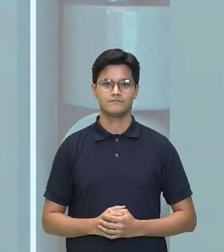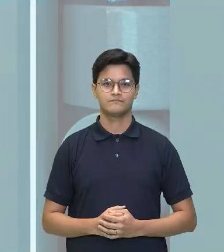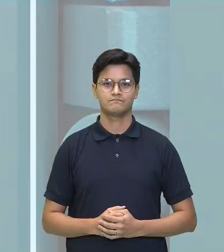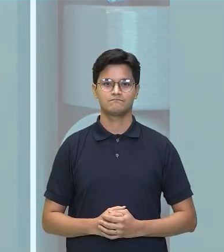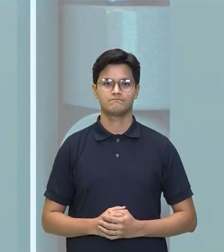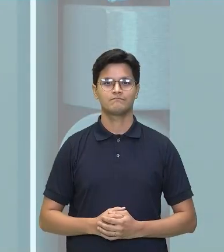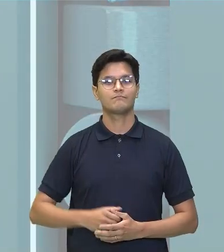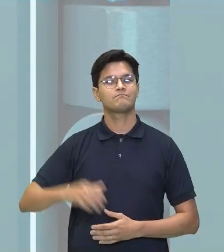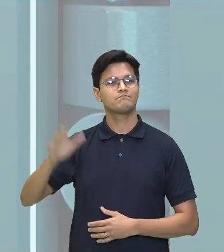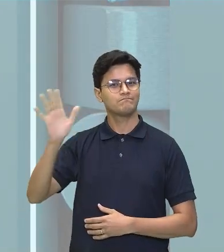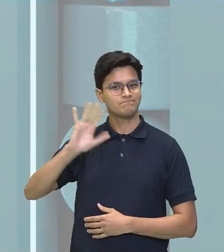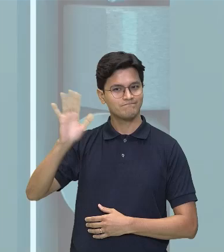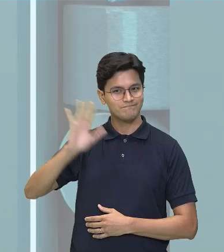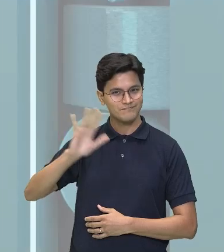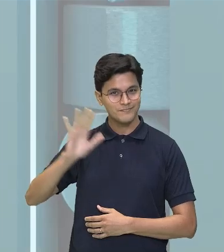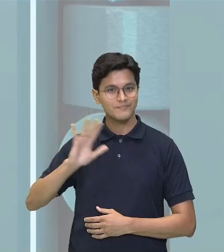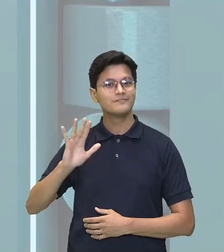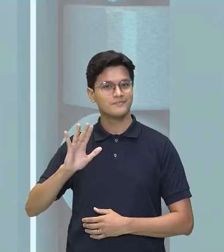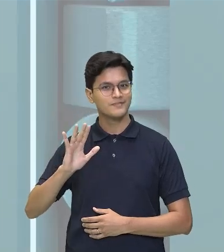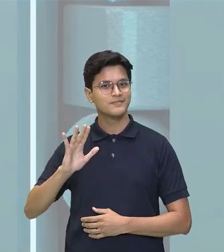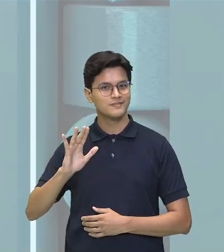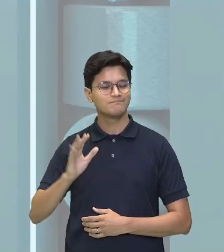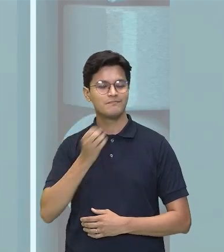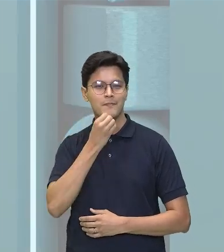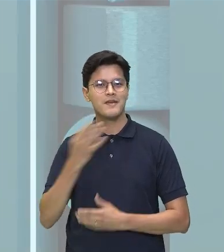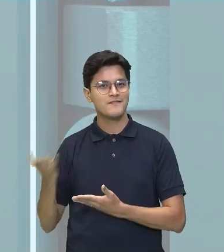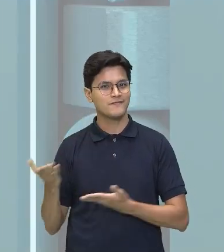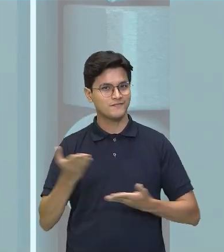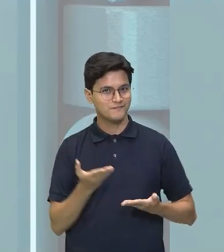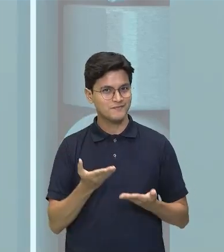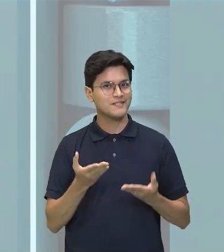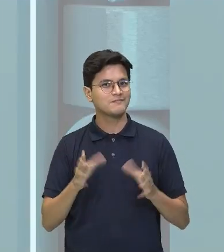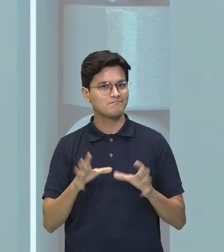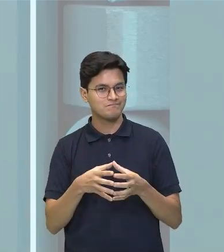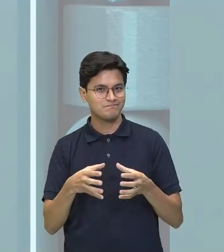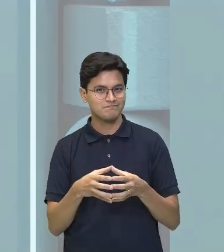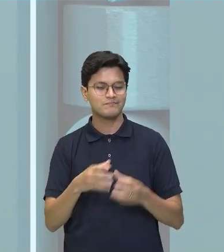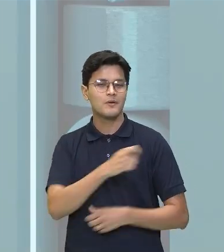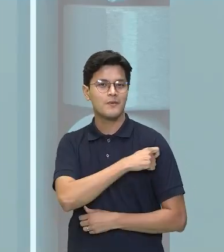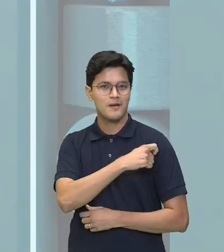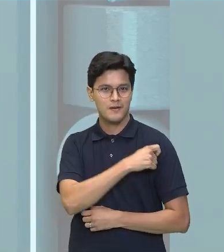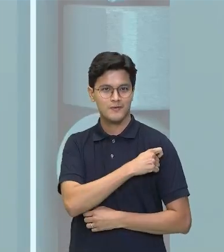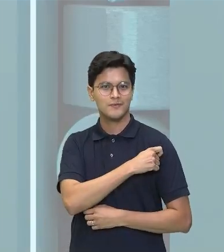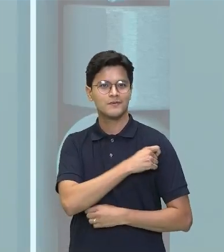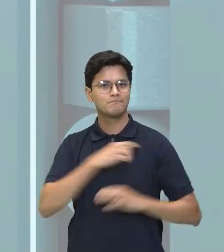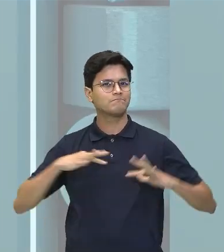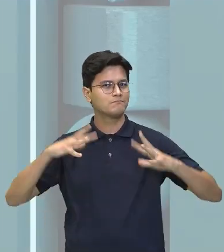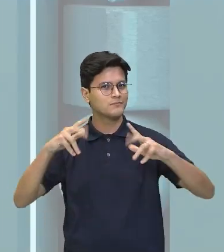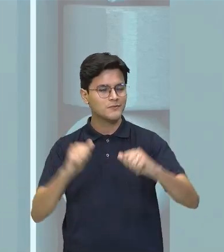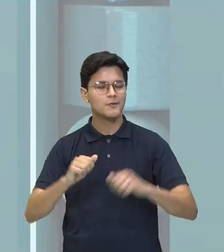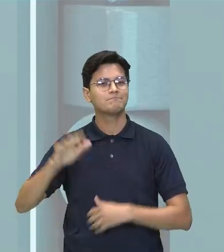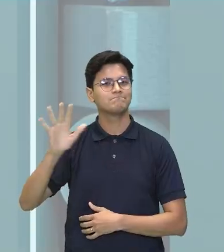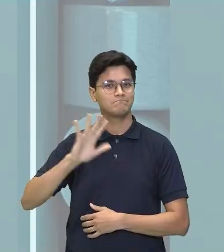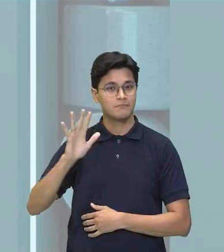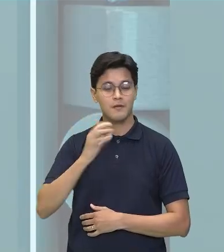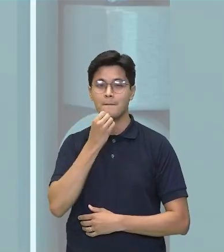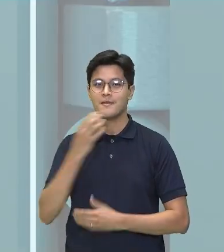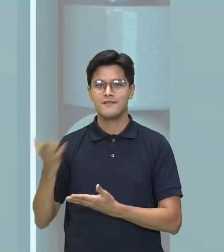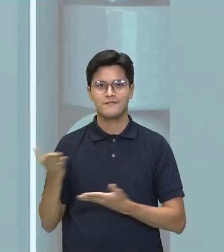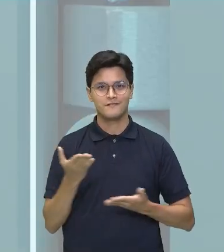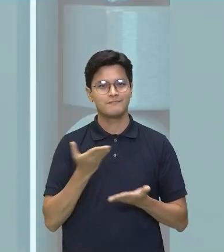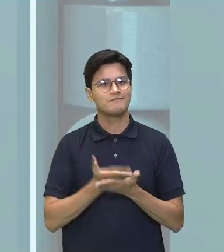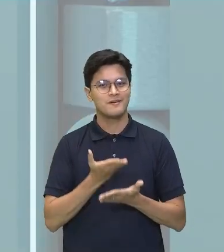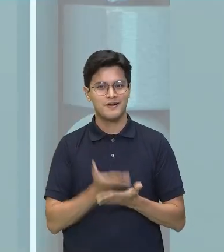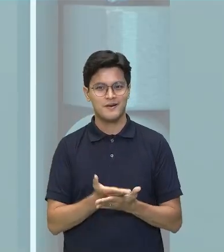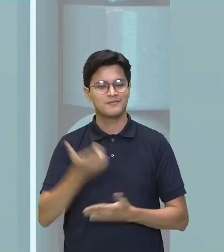Hello everyone, welcome to one more class. Olá todo mundo, olá pessoal, bem-vindo a mais uma